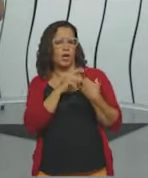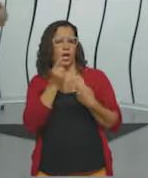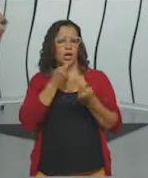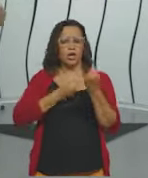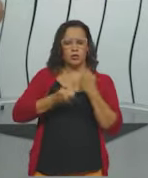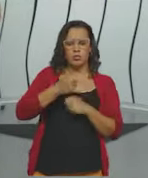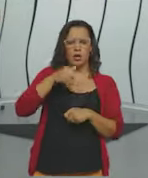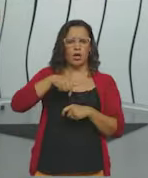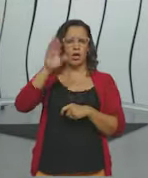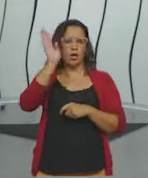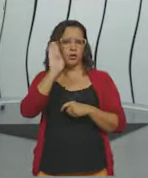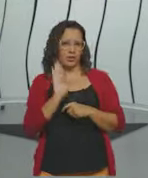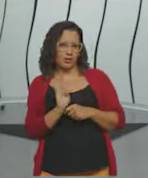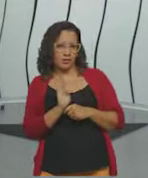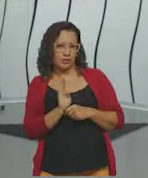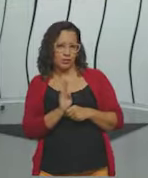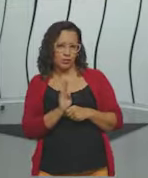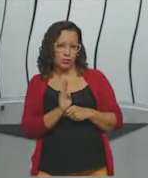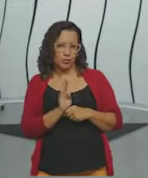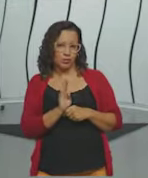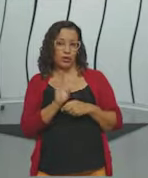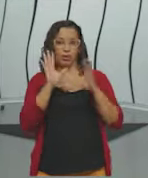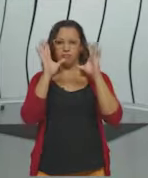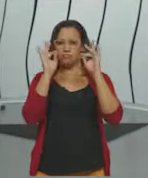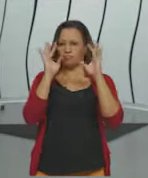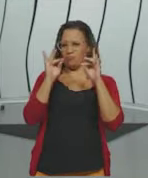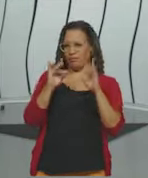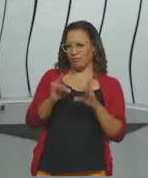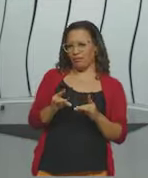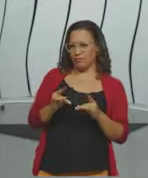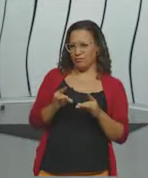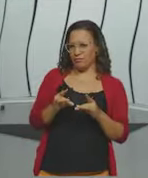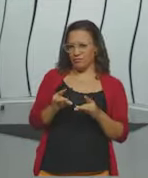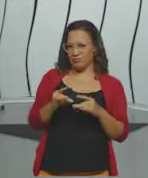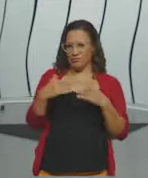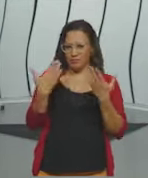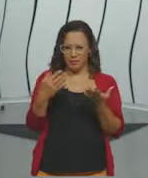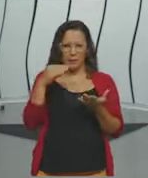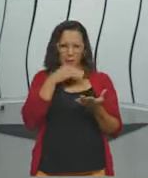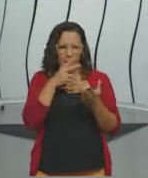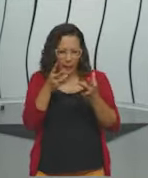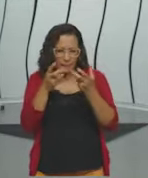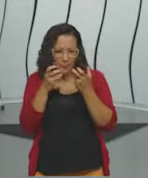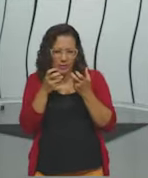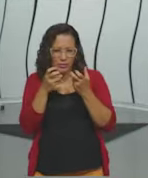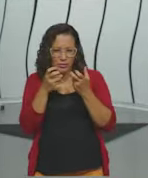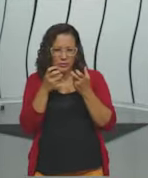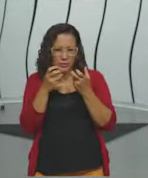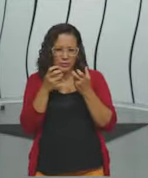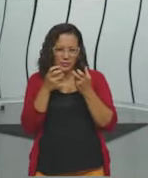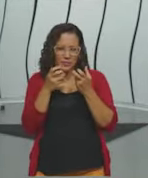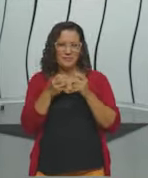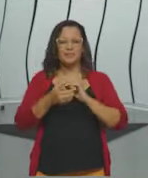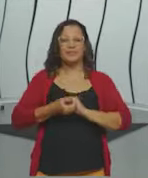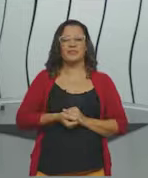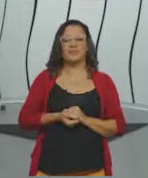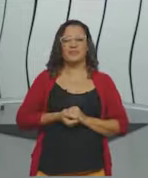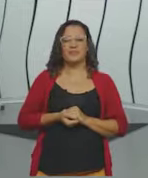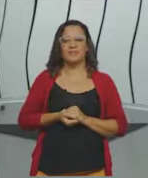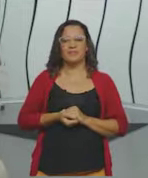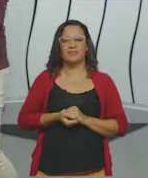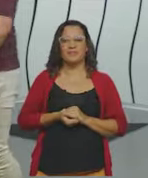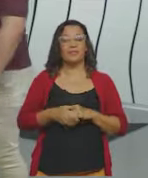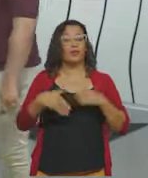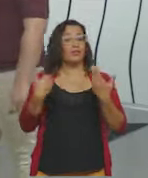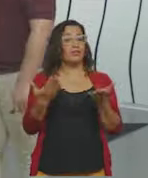administração do país, olha só, detalhei o meu agente. Percebeu aí como que é estruturado, então? Gente,